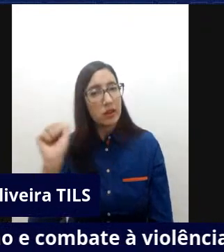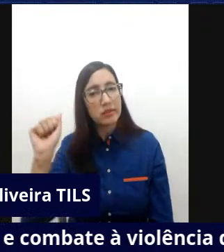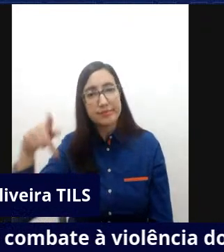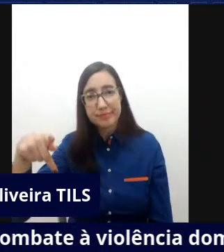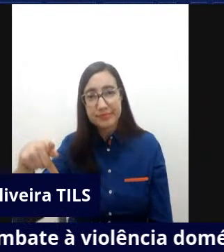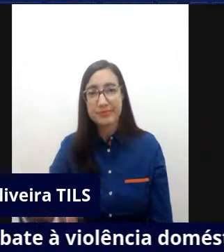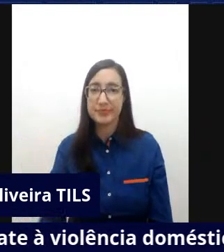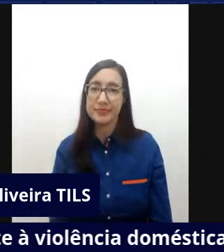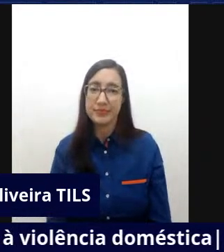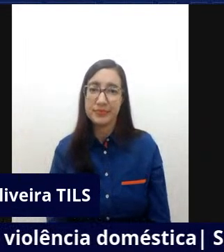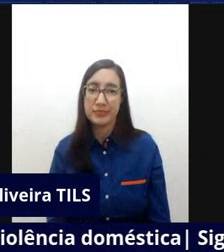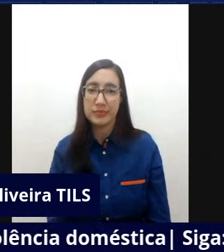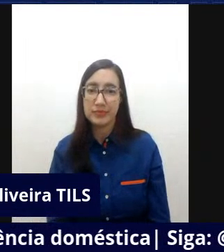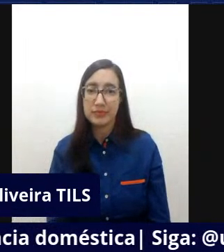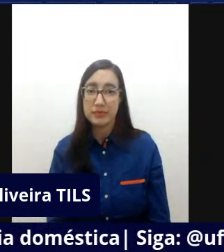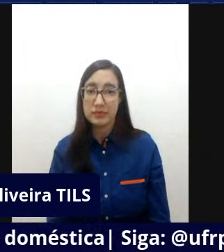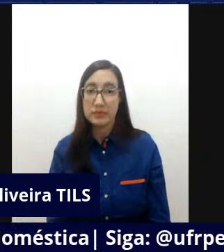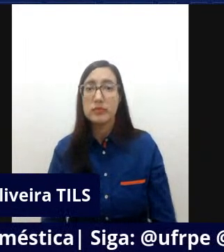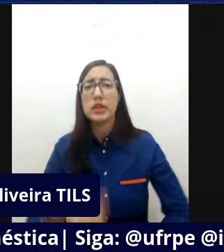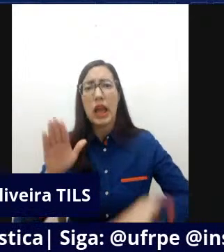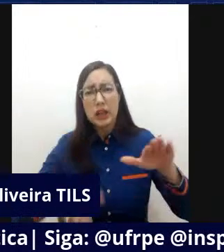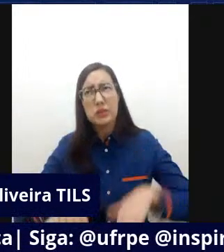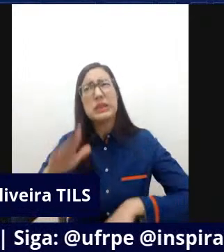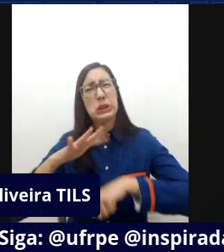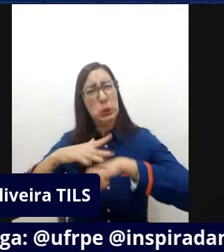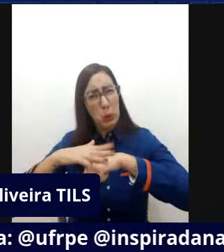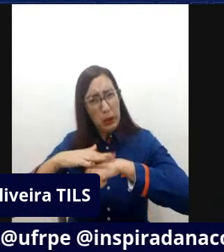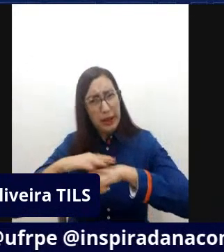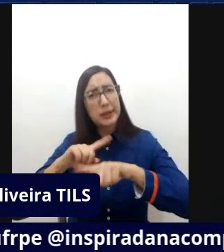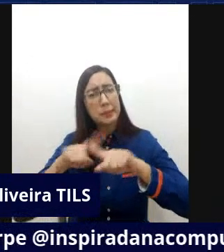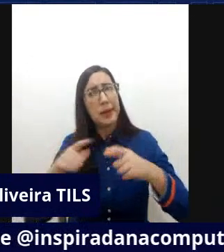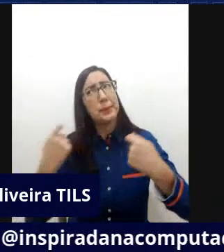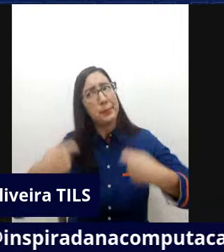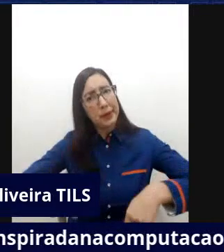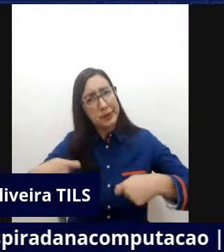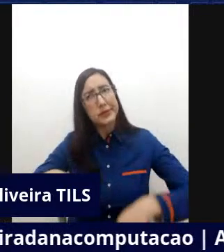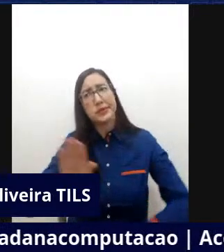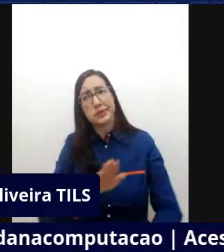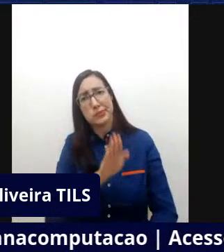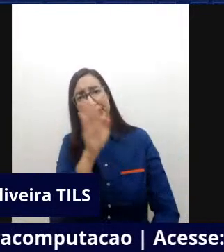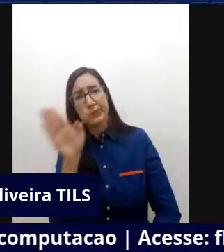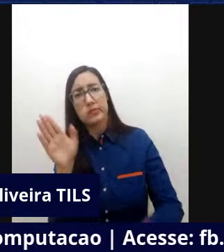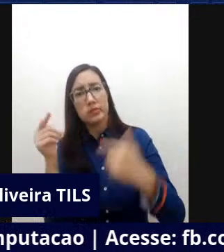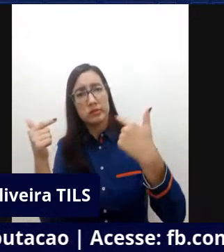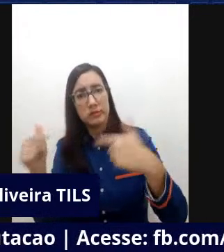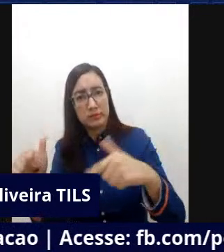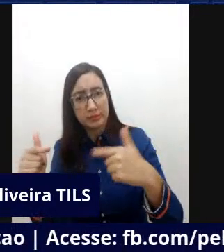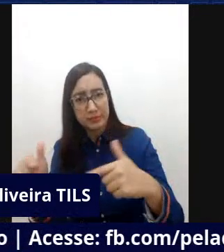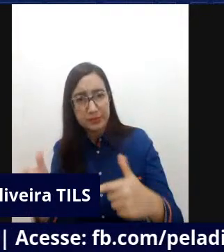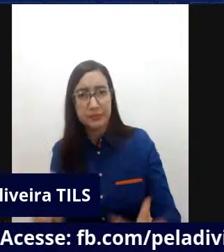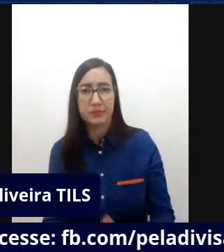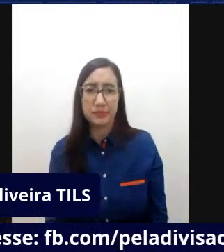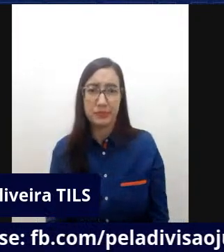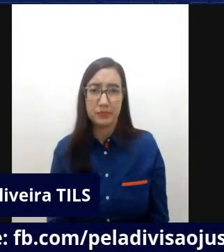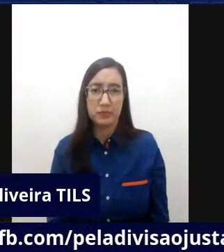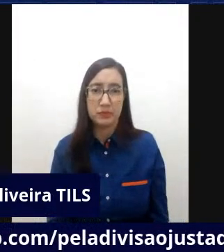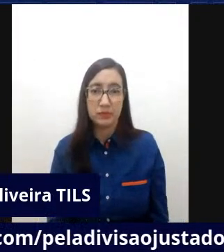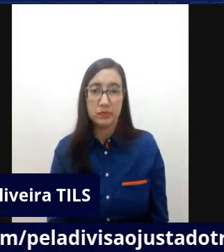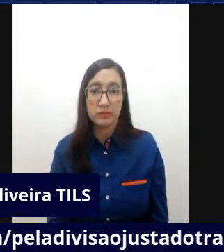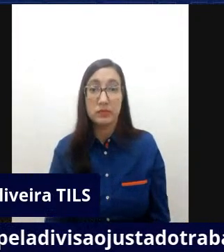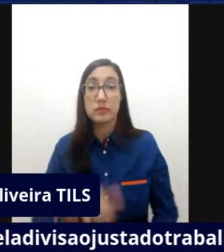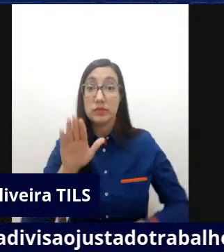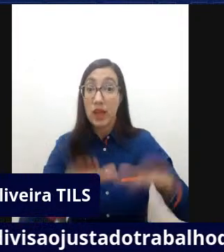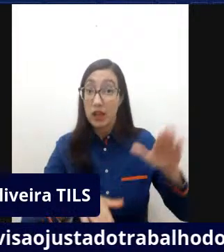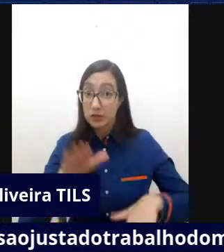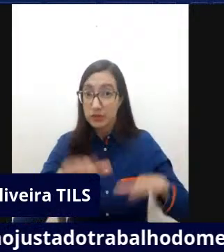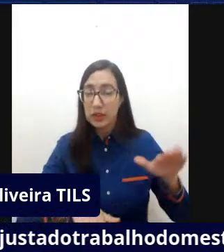por alguém, e aí deu entrada no benefício, quando ela pensa que não, ela não teve a previdência